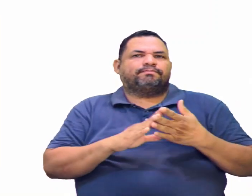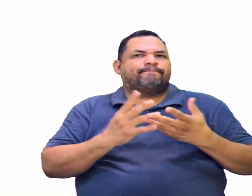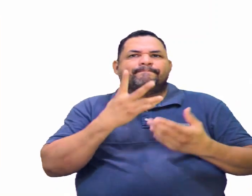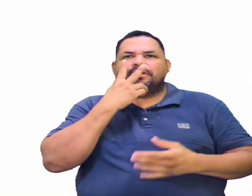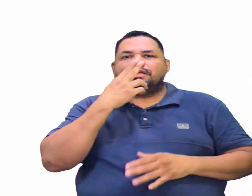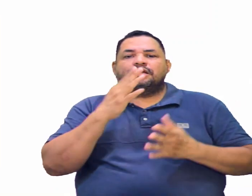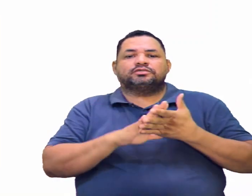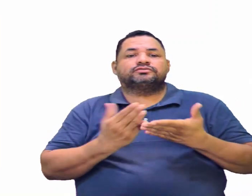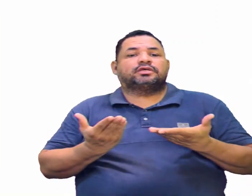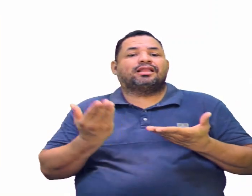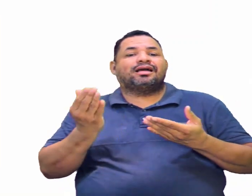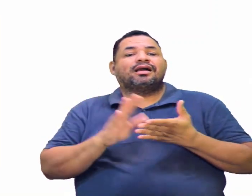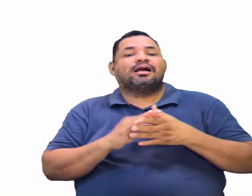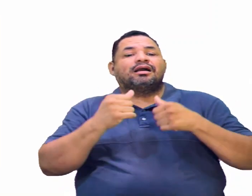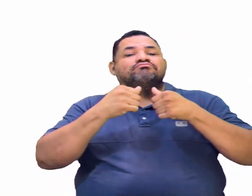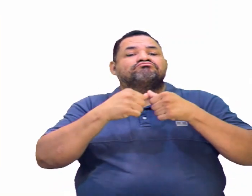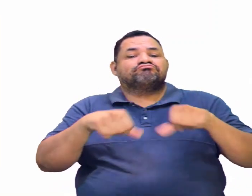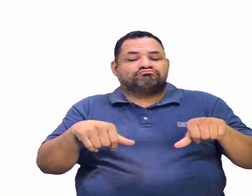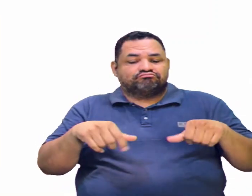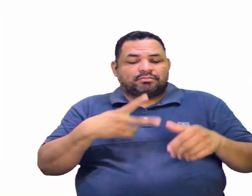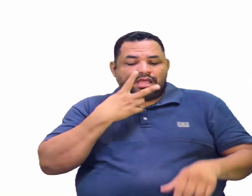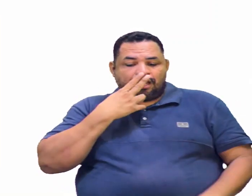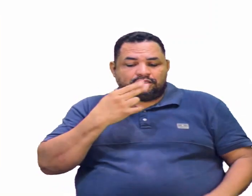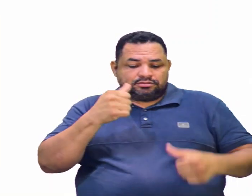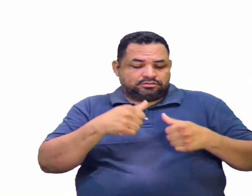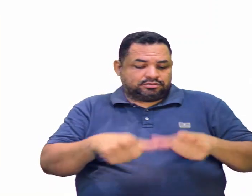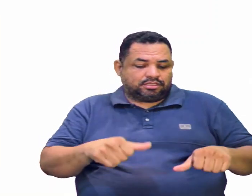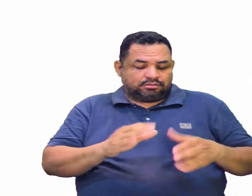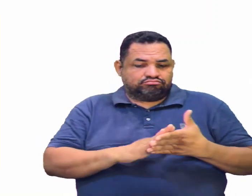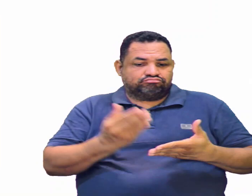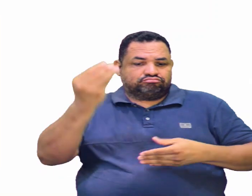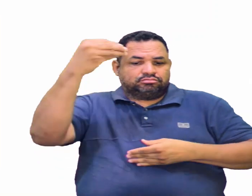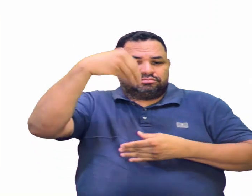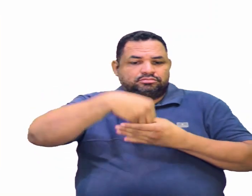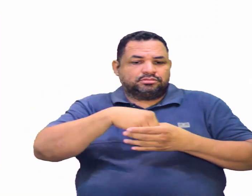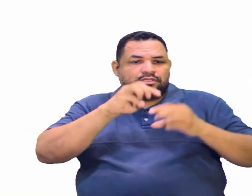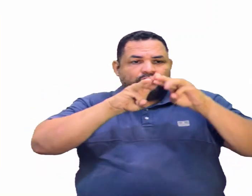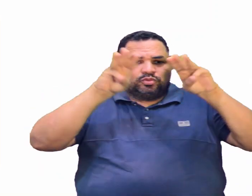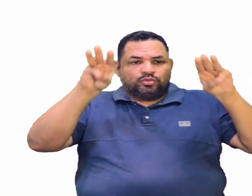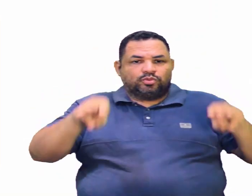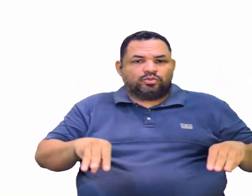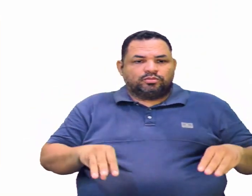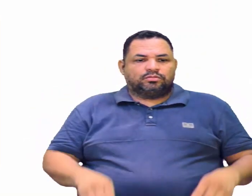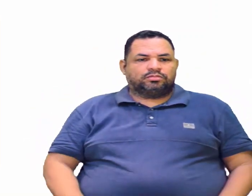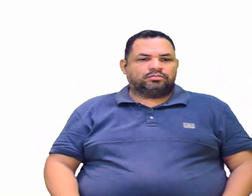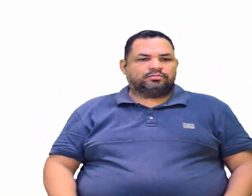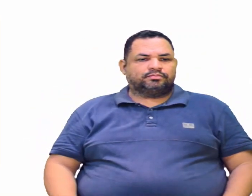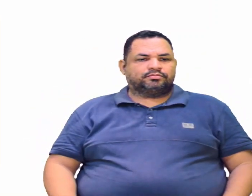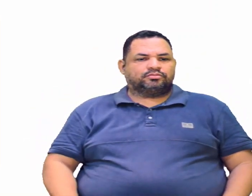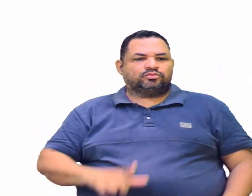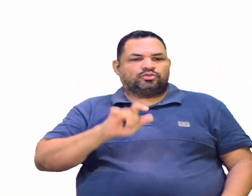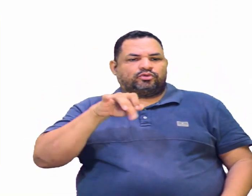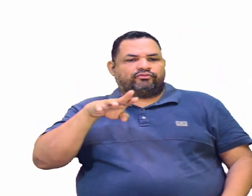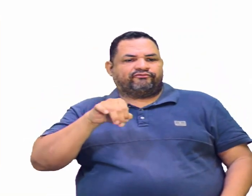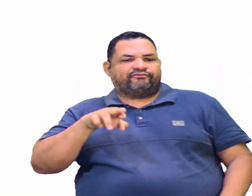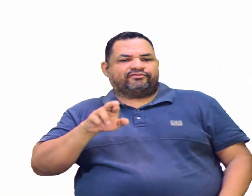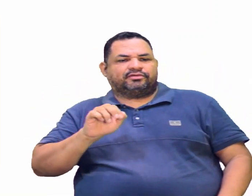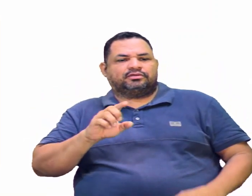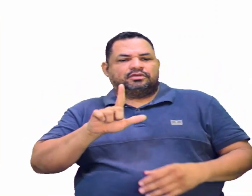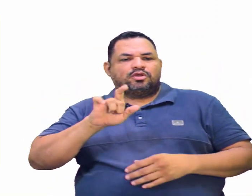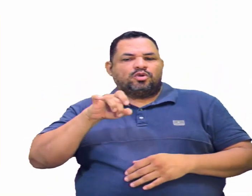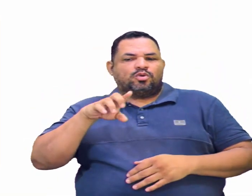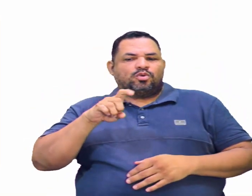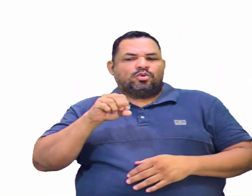museu. Então, alguns museus aqui, ó, tem o Museu do Louvre, né? O Museu de